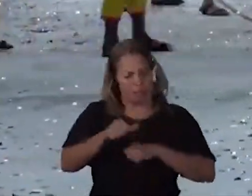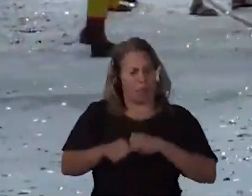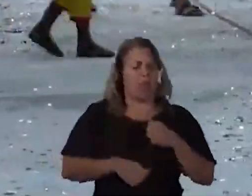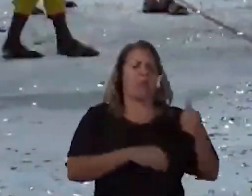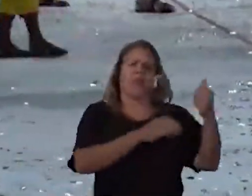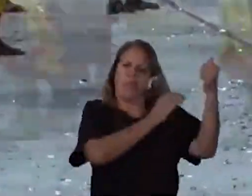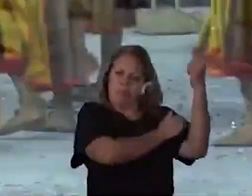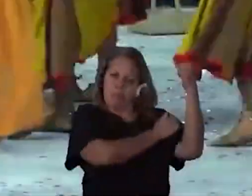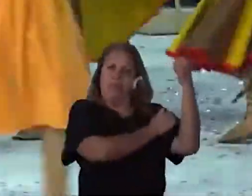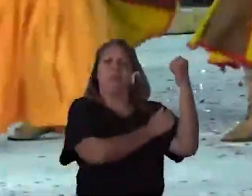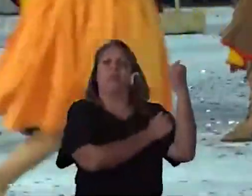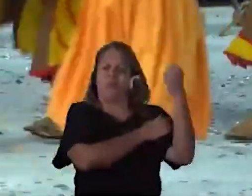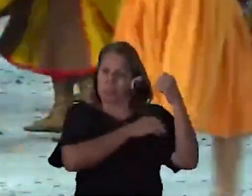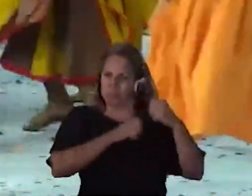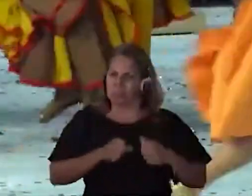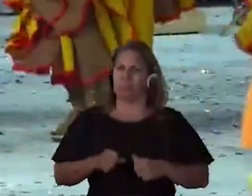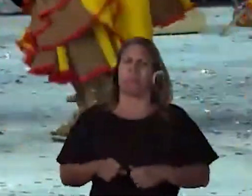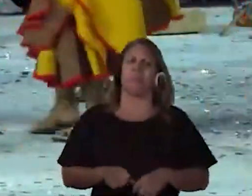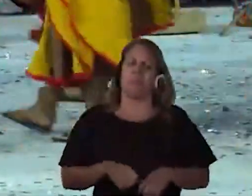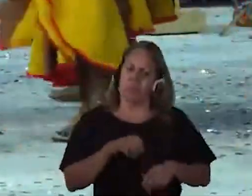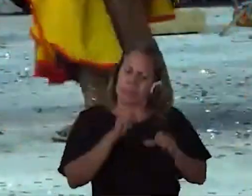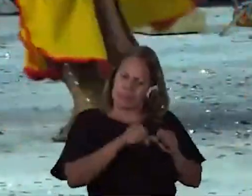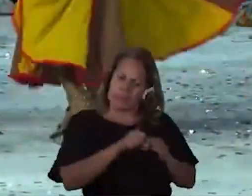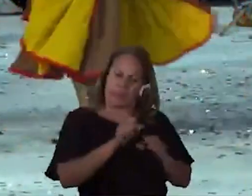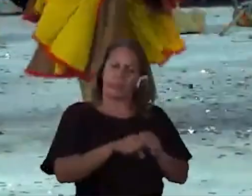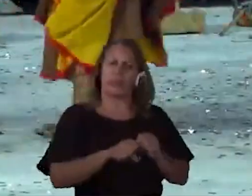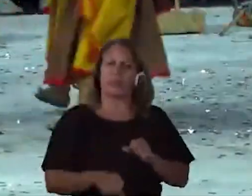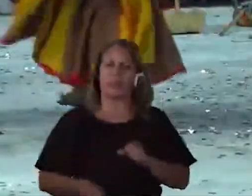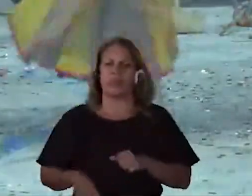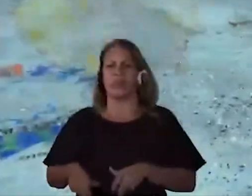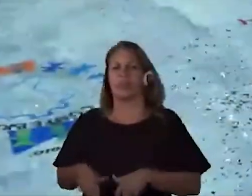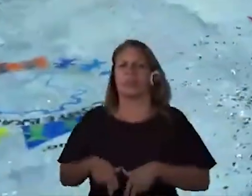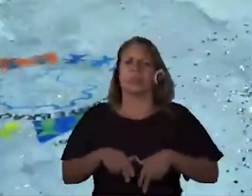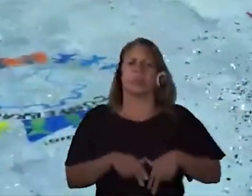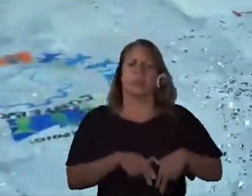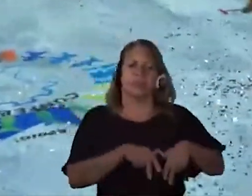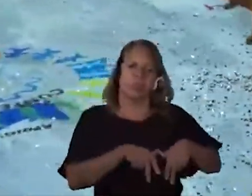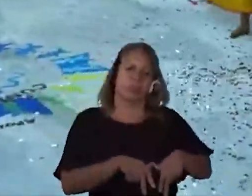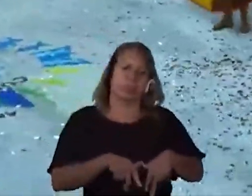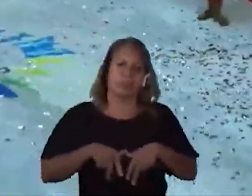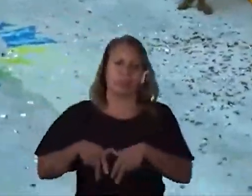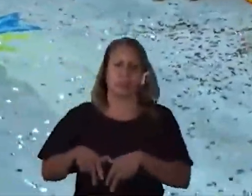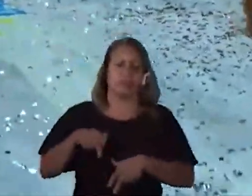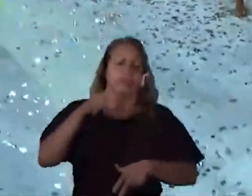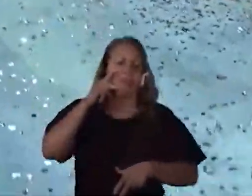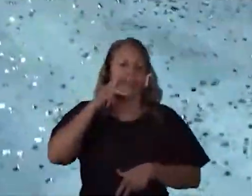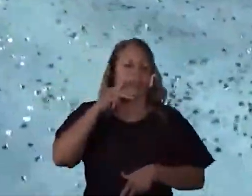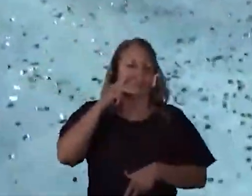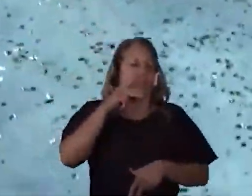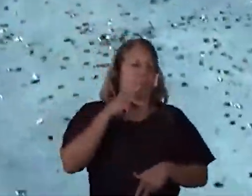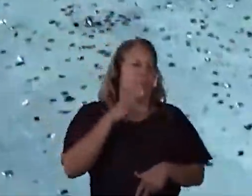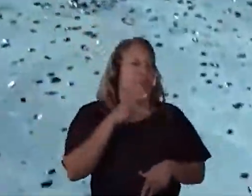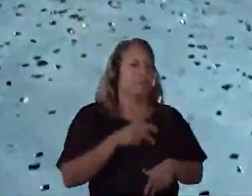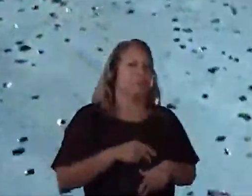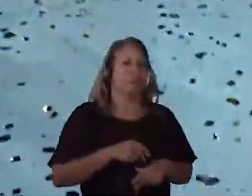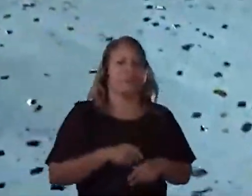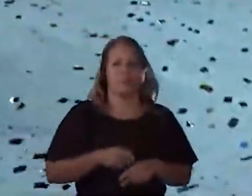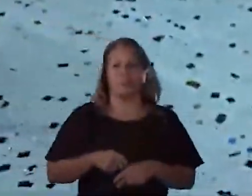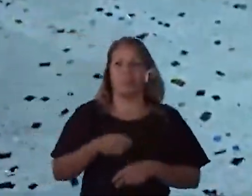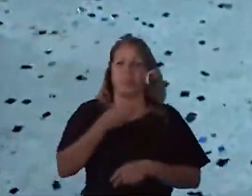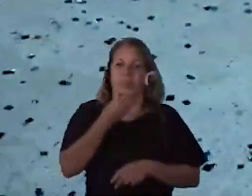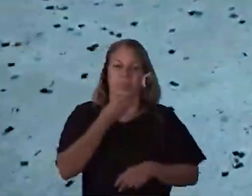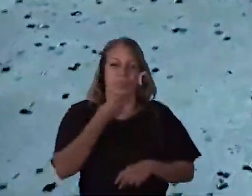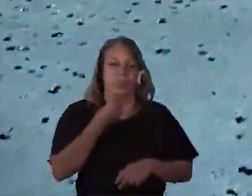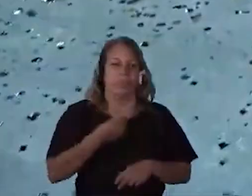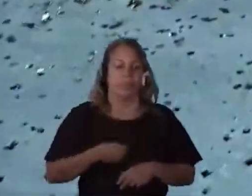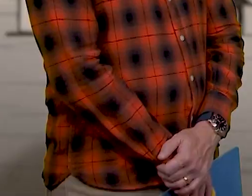na hora. E depois da abertura do circuito, na primeira etapa, eu senti que fluiu naturalmente, e aí depois foi